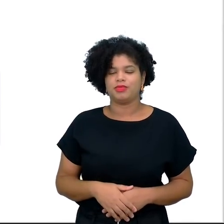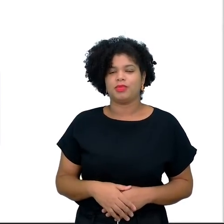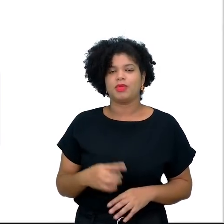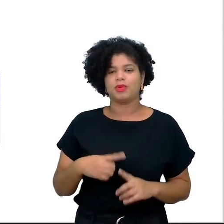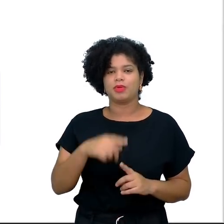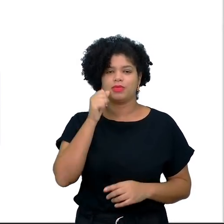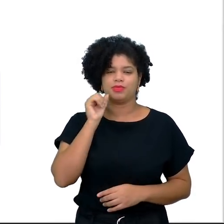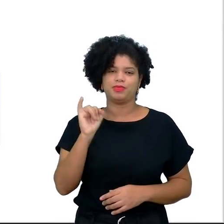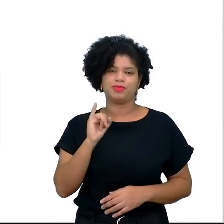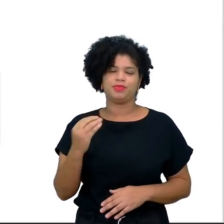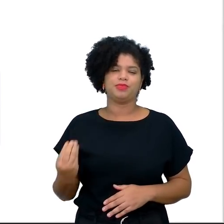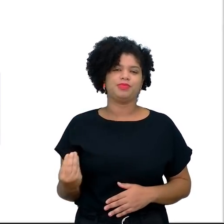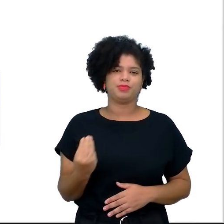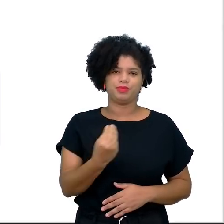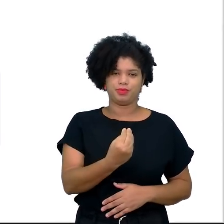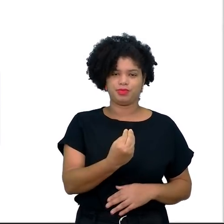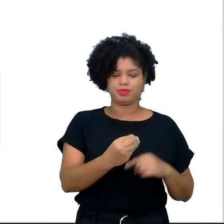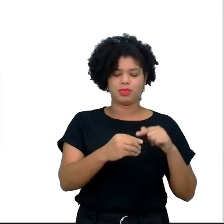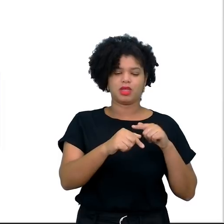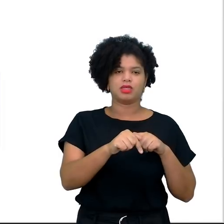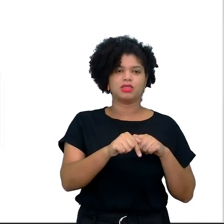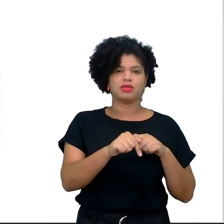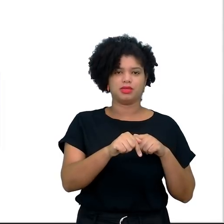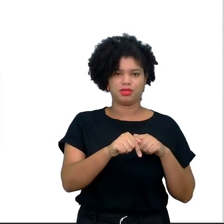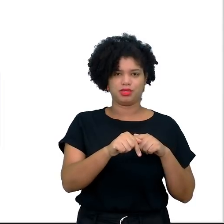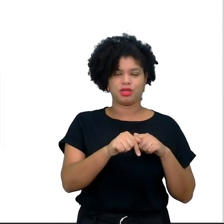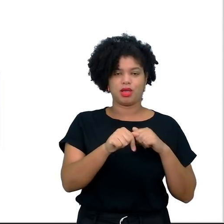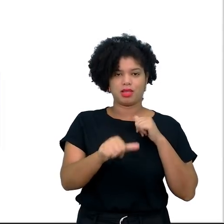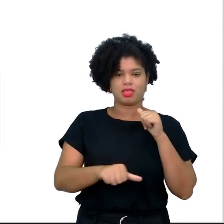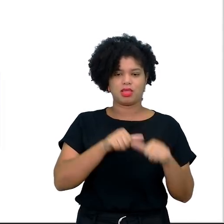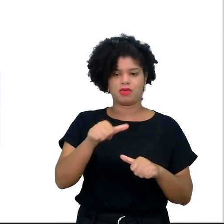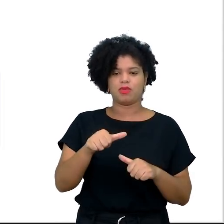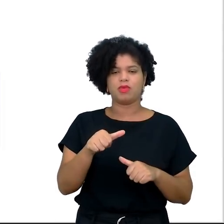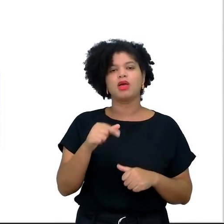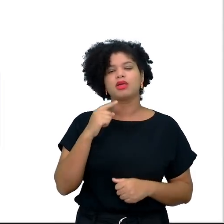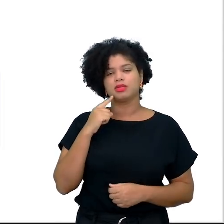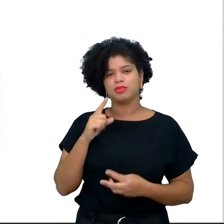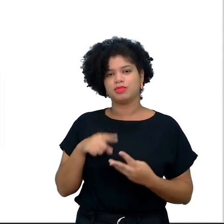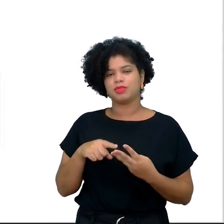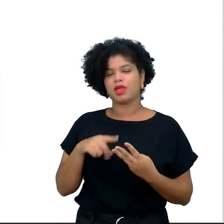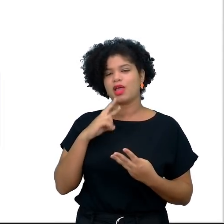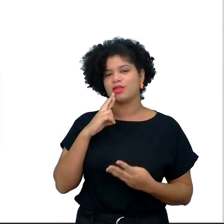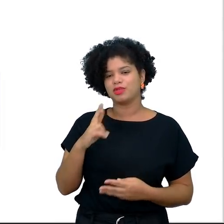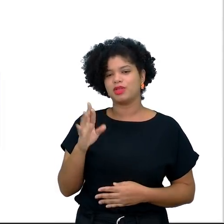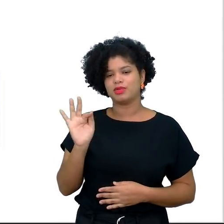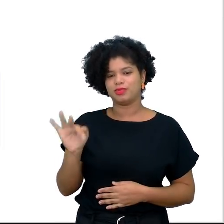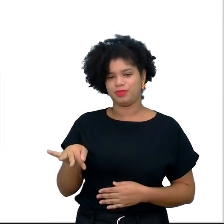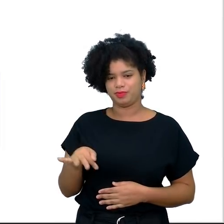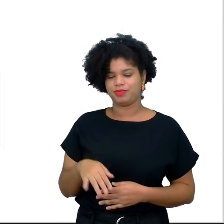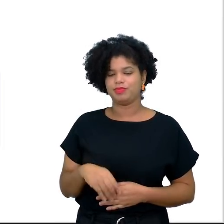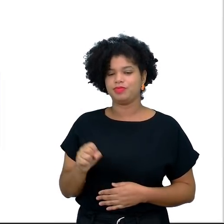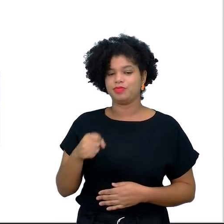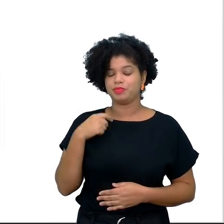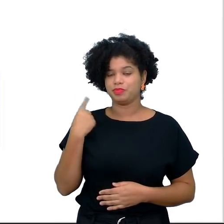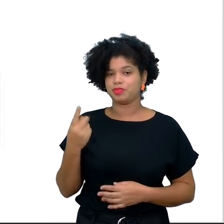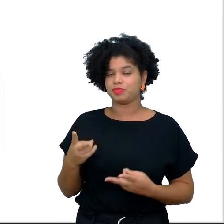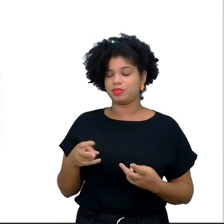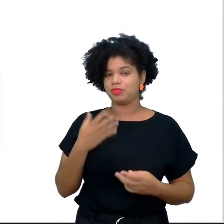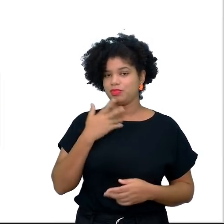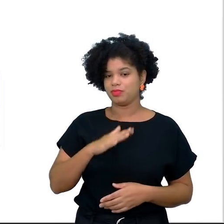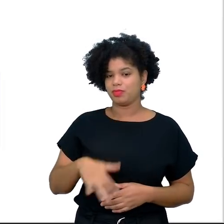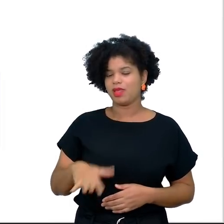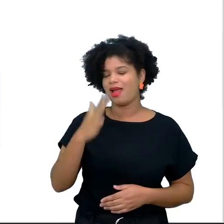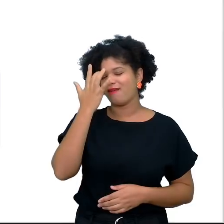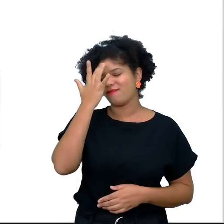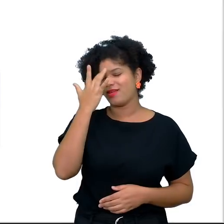o estado intermediário, que é a nossa transformação, e depois a gente tem um estado final. E aí a gente observa em sala de aula que as crianças têm muito